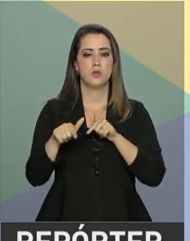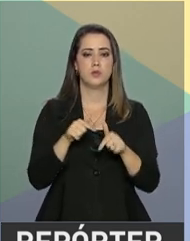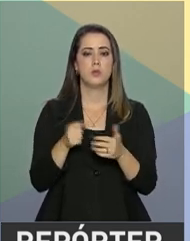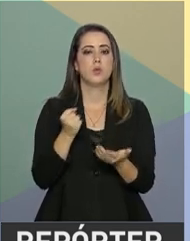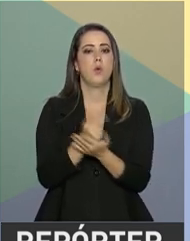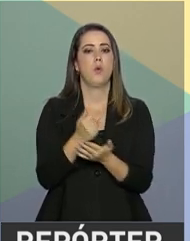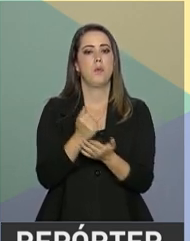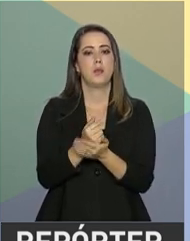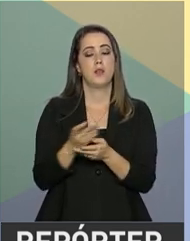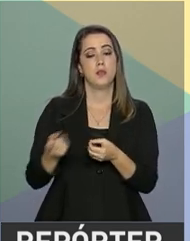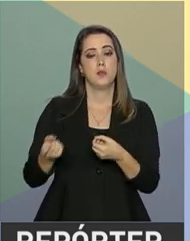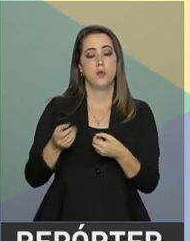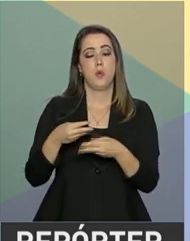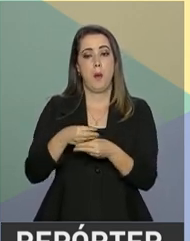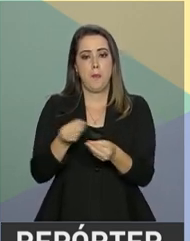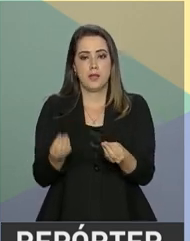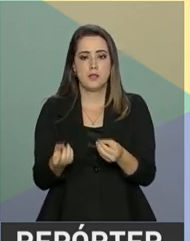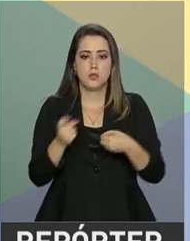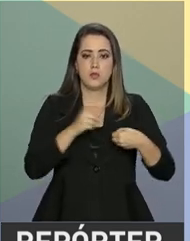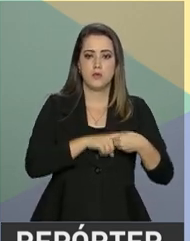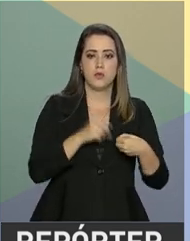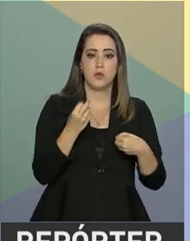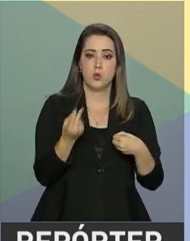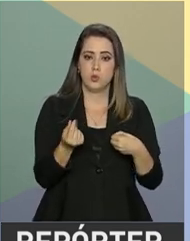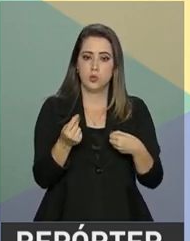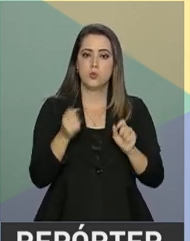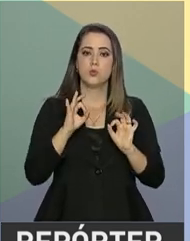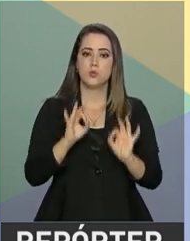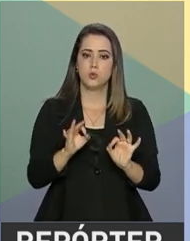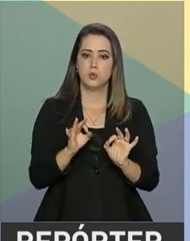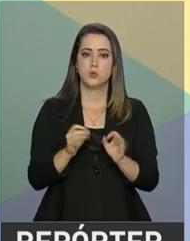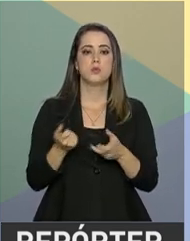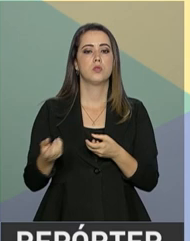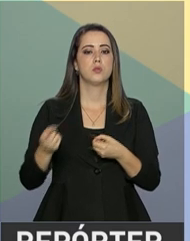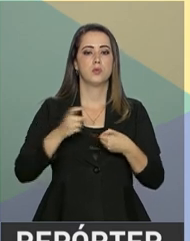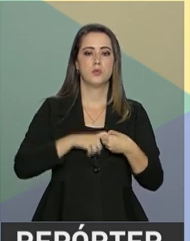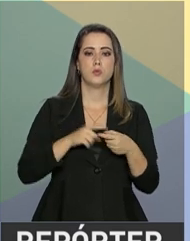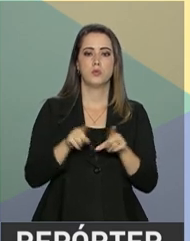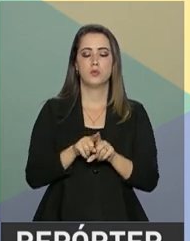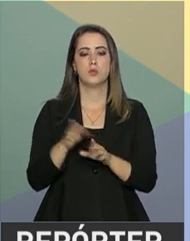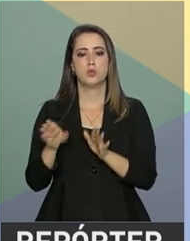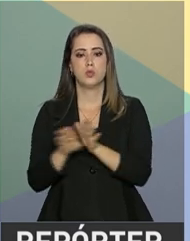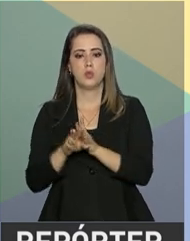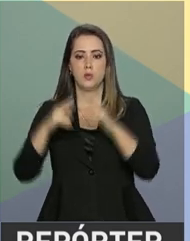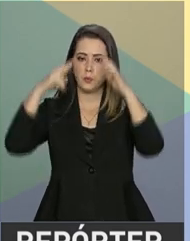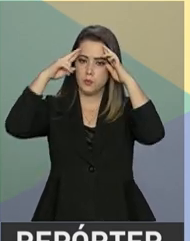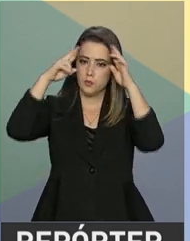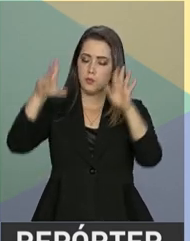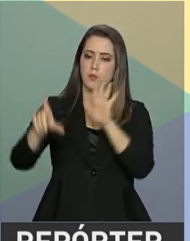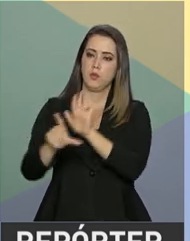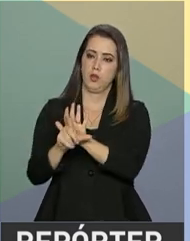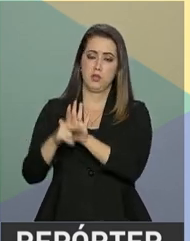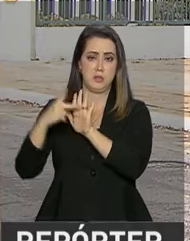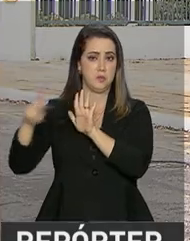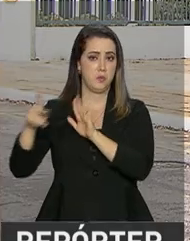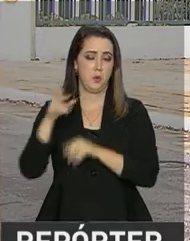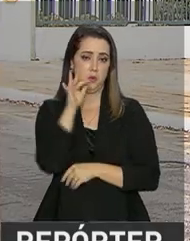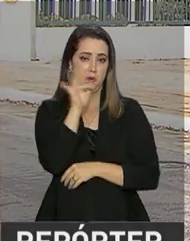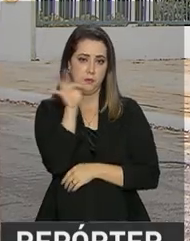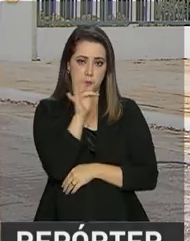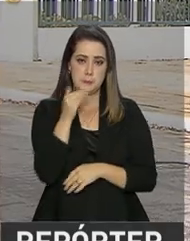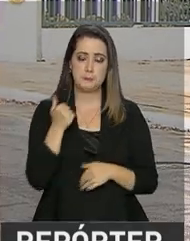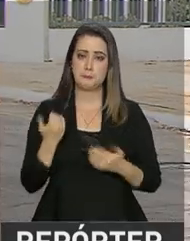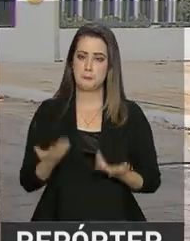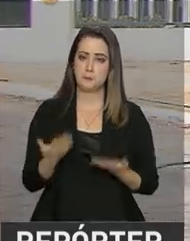comprado a passagem de volta ou comprovar que têm recursos para isso e chegando lá precisa respeitar as leis do país para